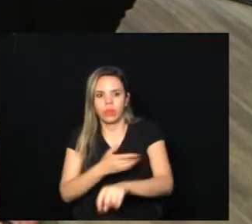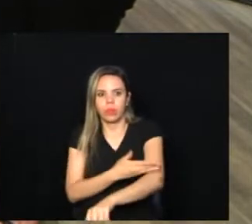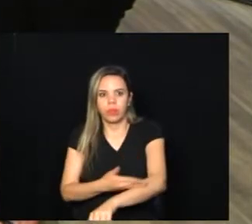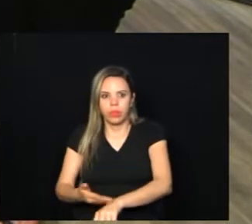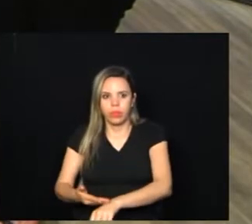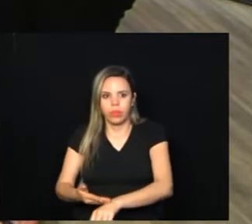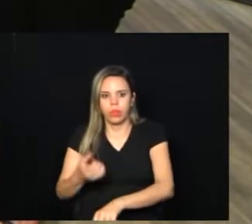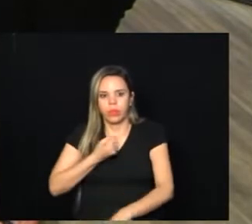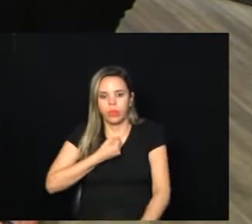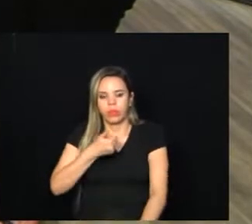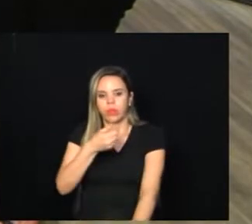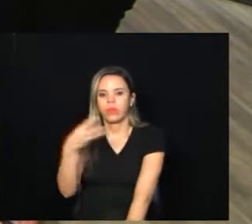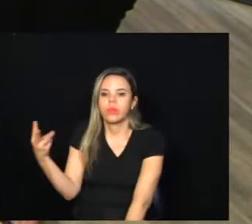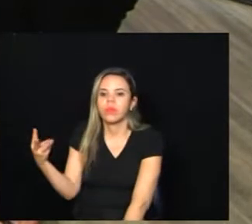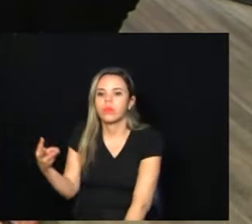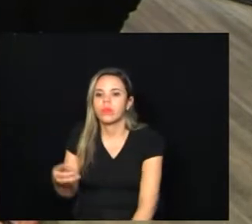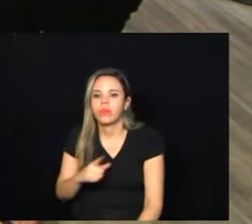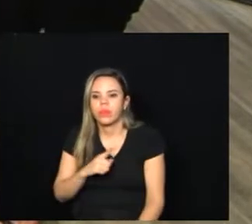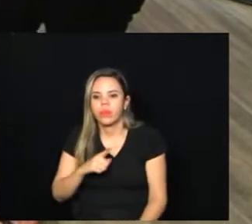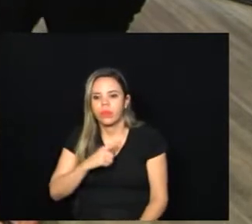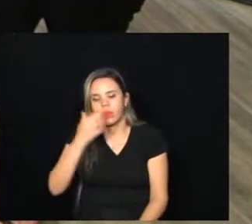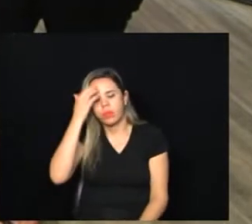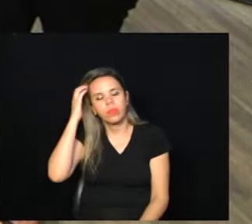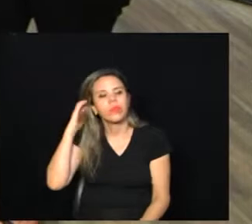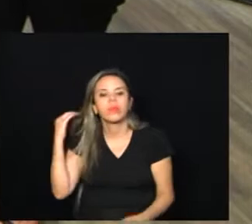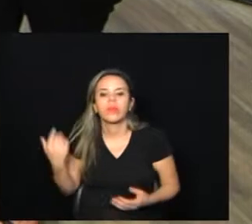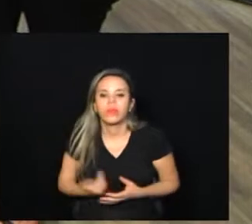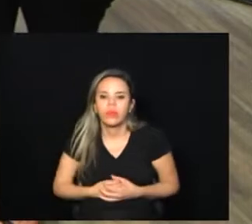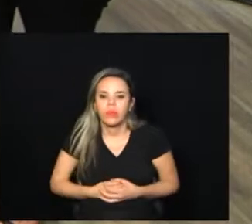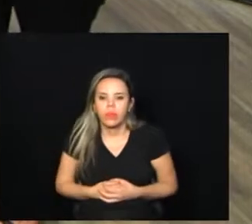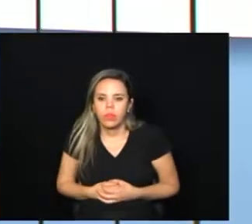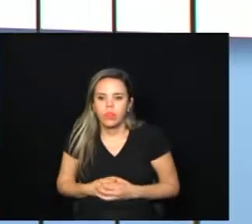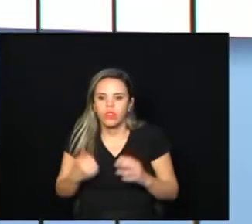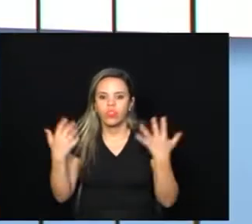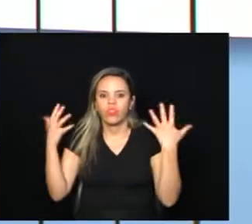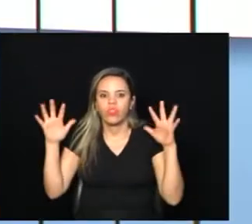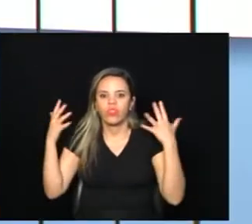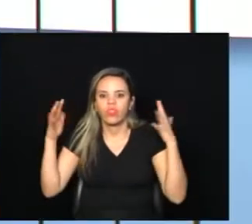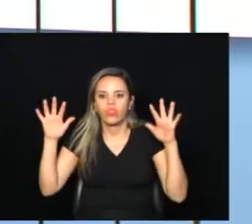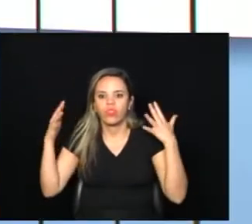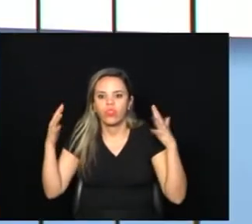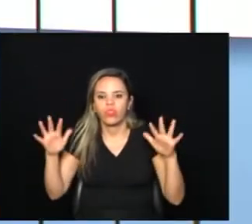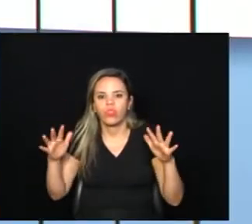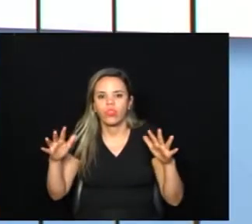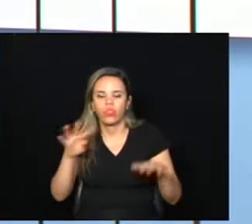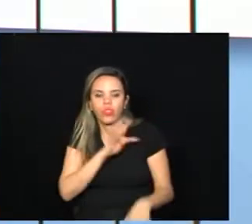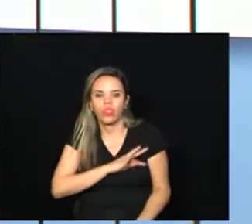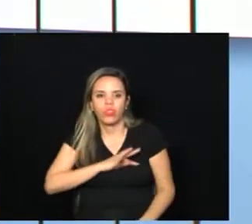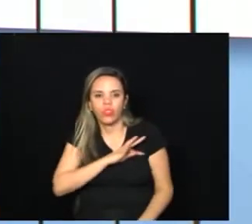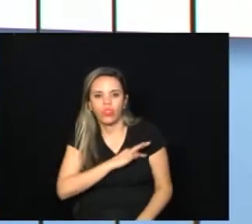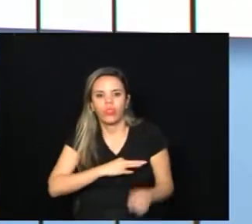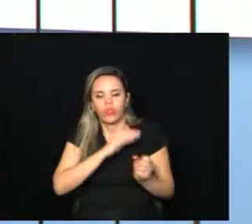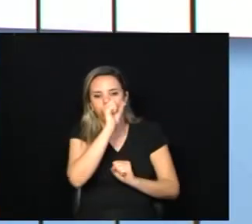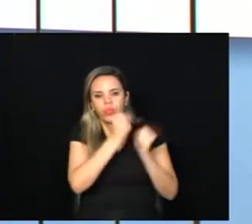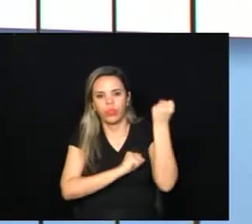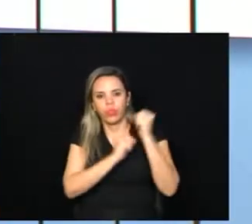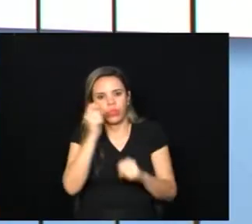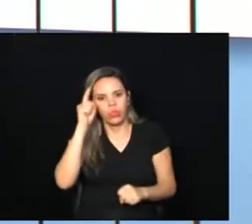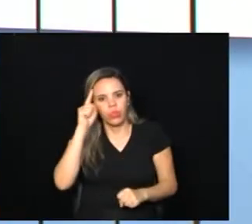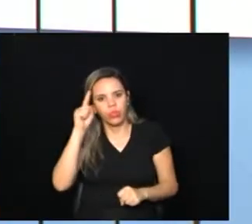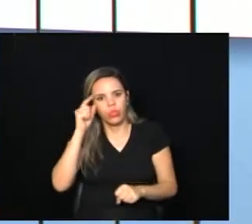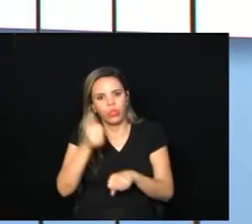ordinária de número 13 que nós tivemos. Nós tivemos uma homenagem ao técnico industrial. O dia